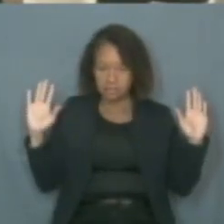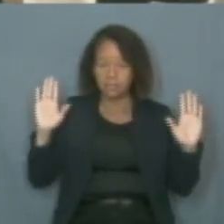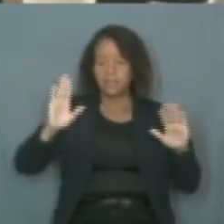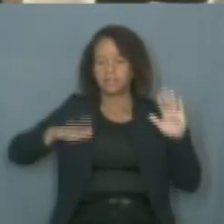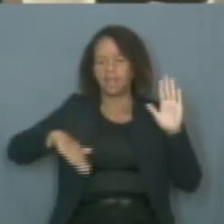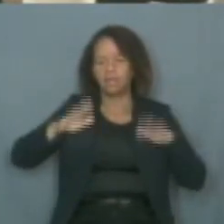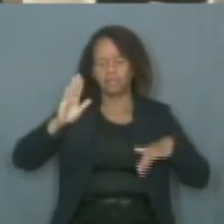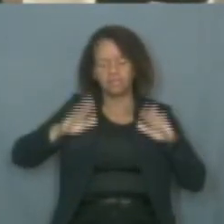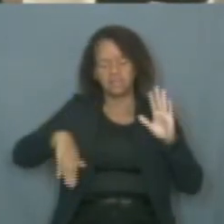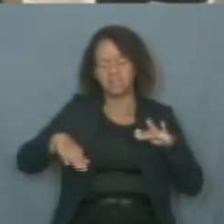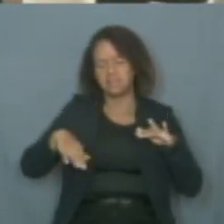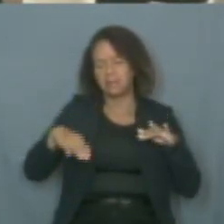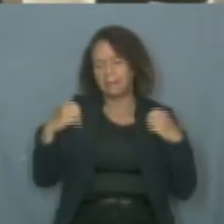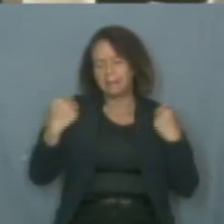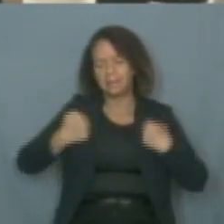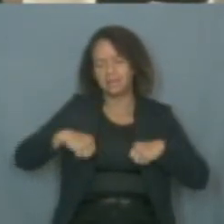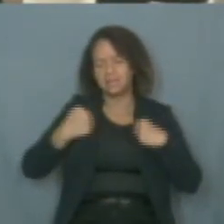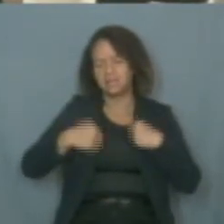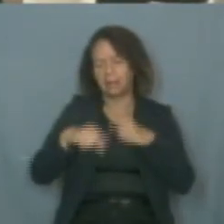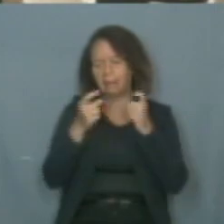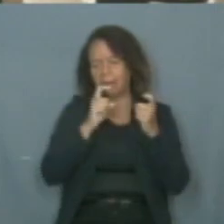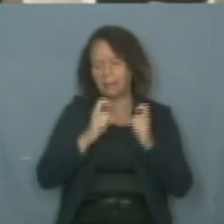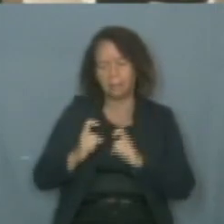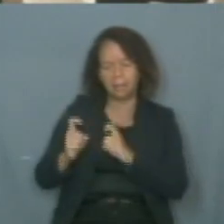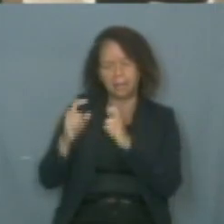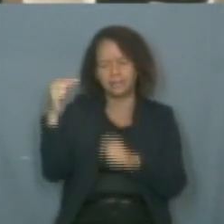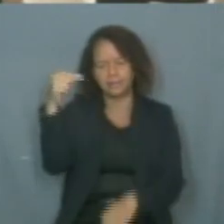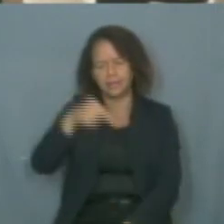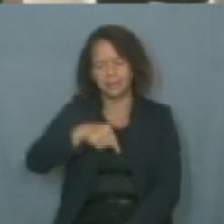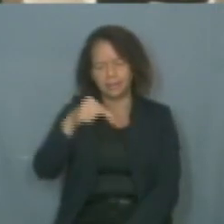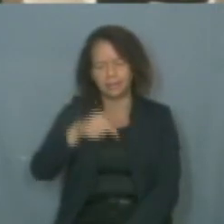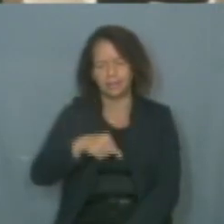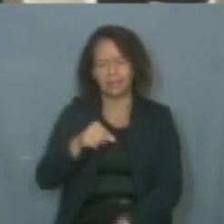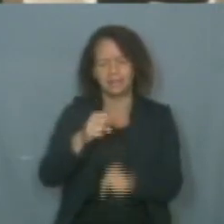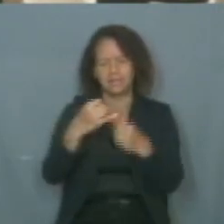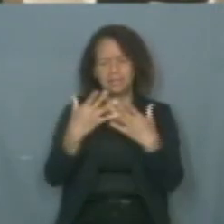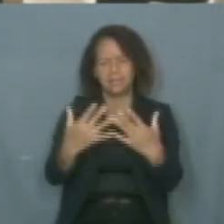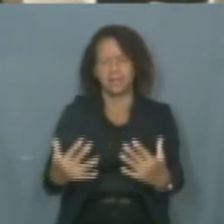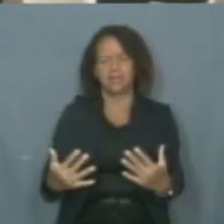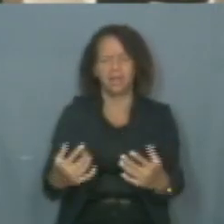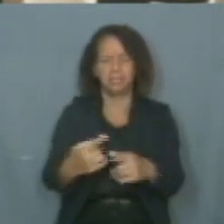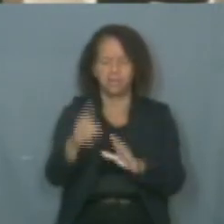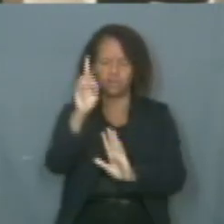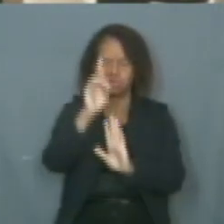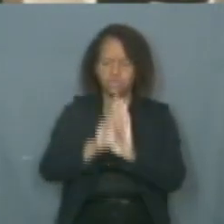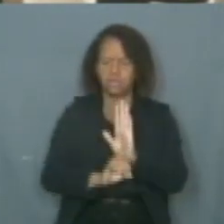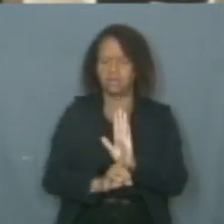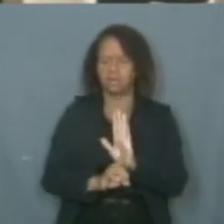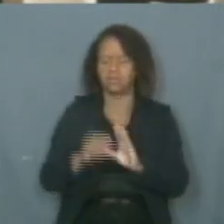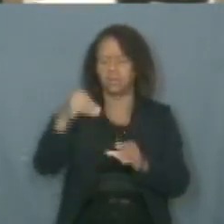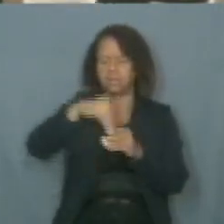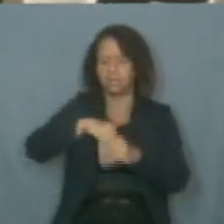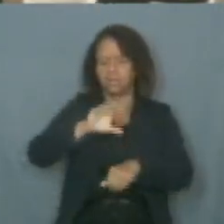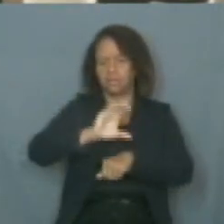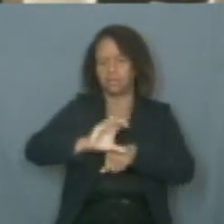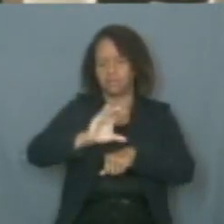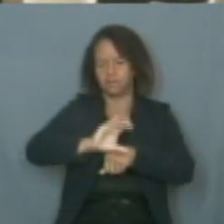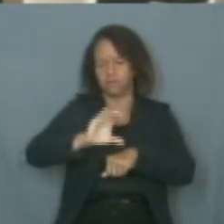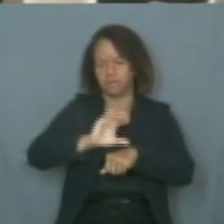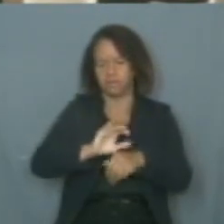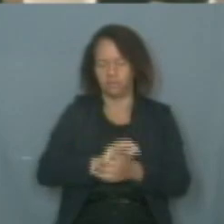Talvez a gente nem precisasse discutir isso aqui nesse plenário, porque é um direito, inclusive, previsto na